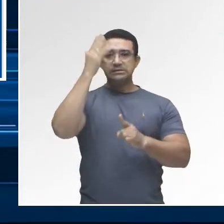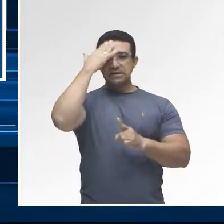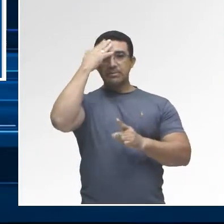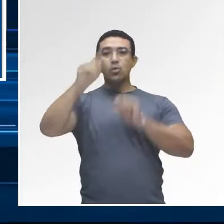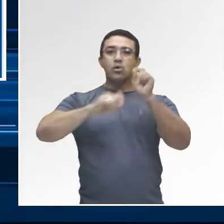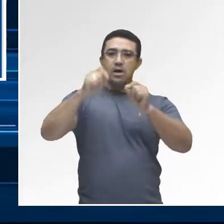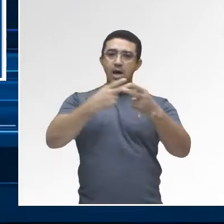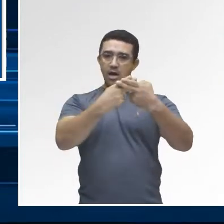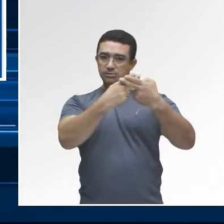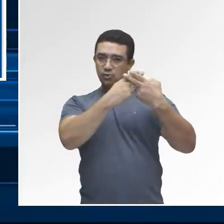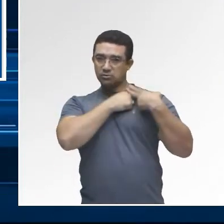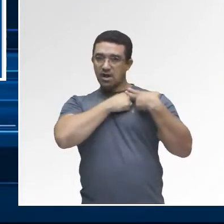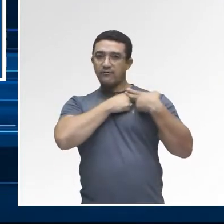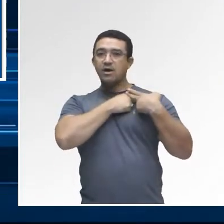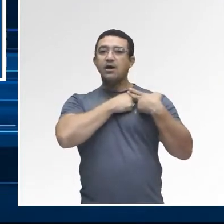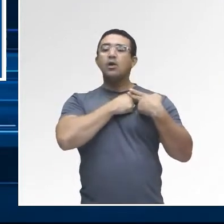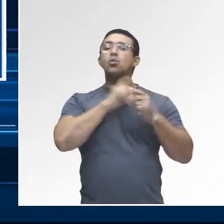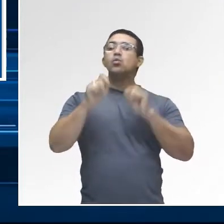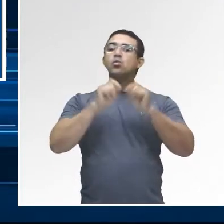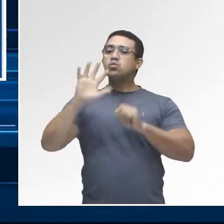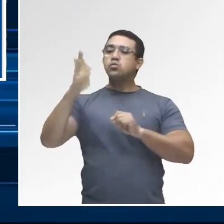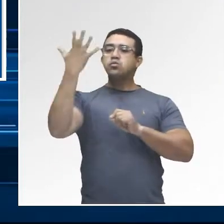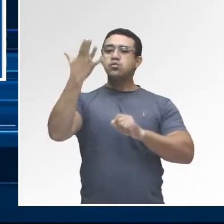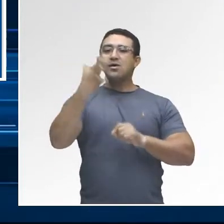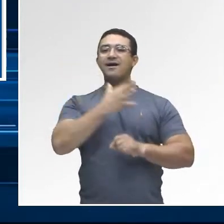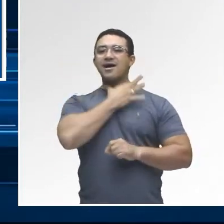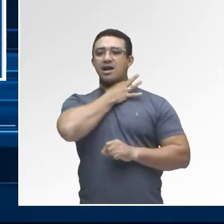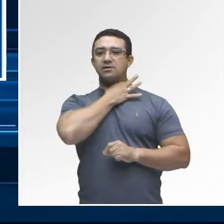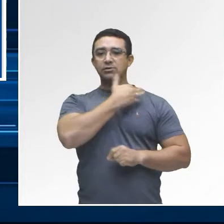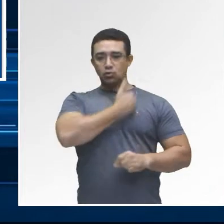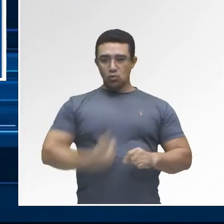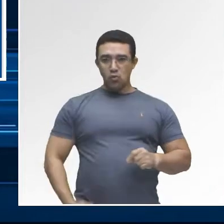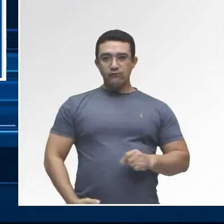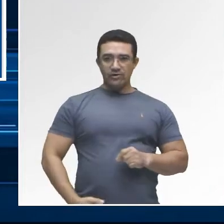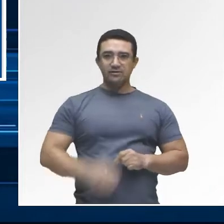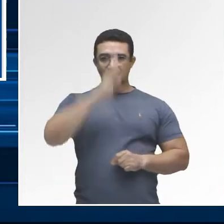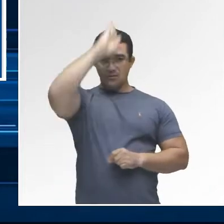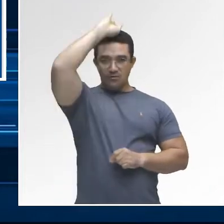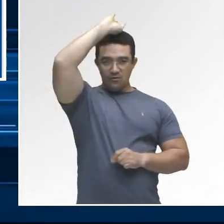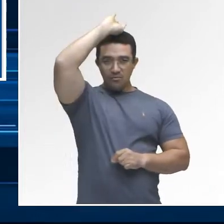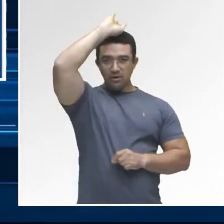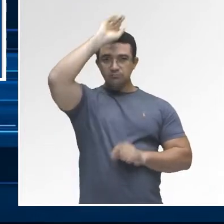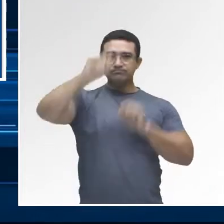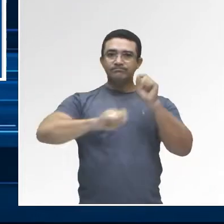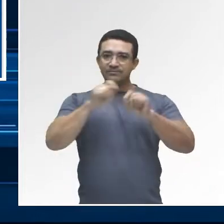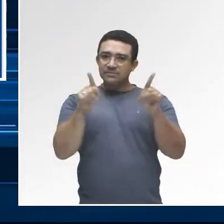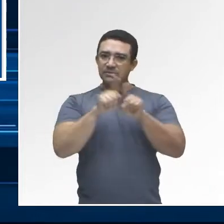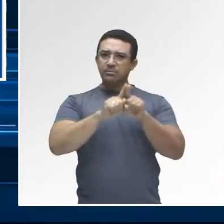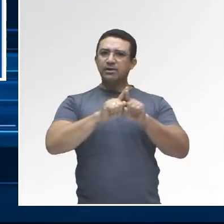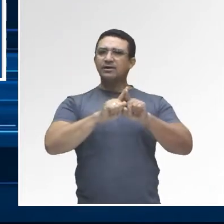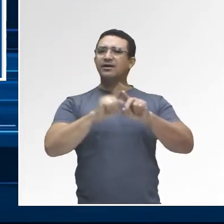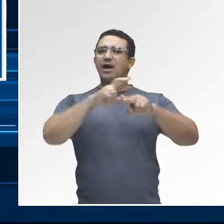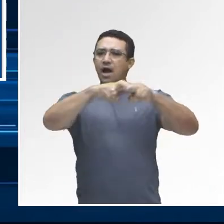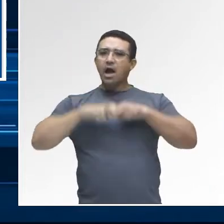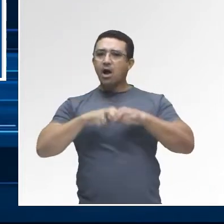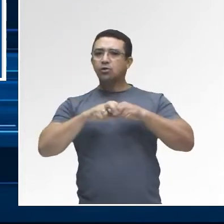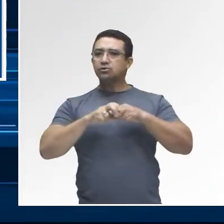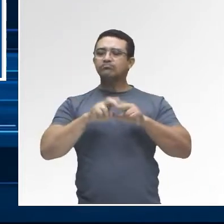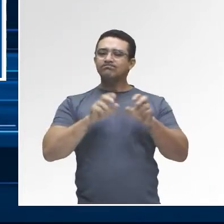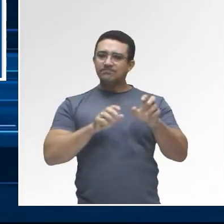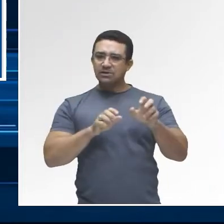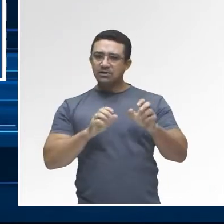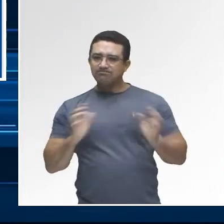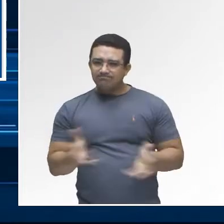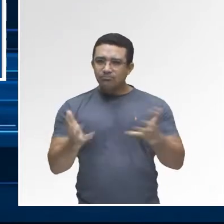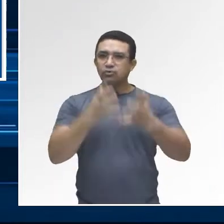Habilidades: destacar elementos responsáveis pela crise da República Romana. Identificar os fatores que